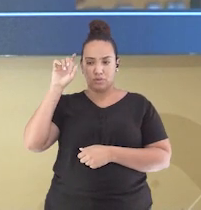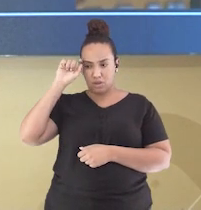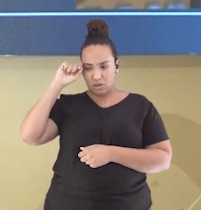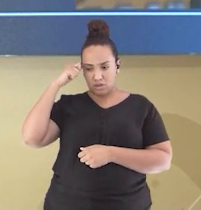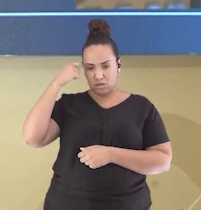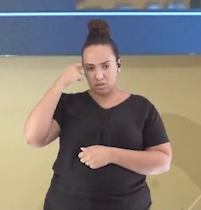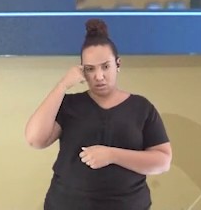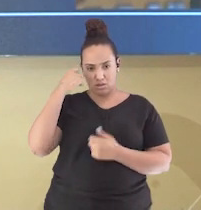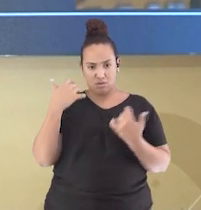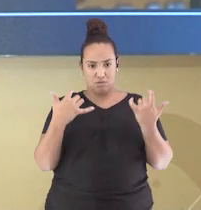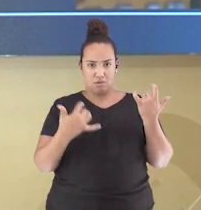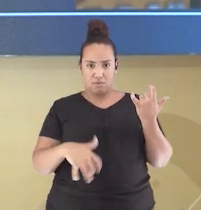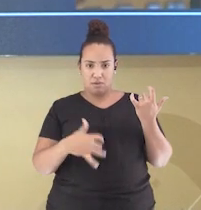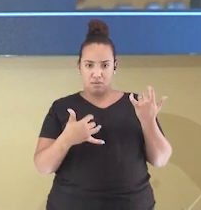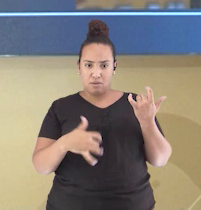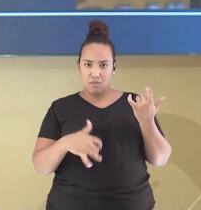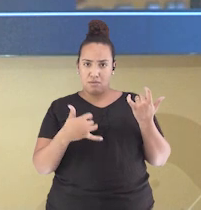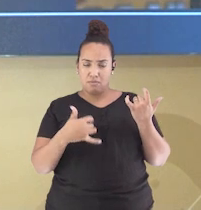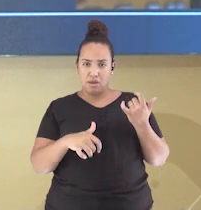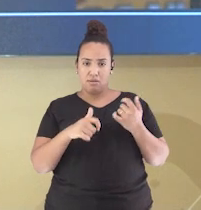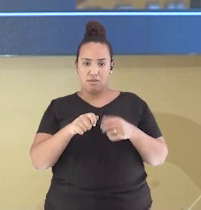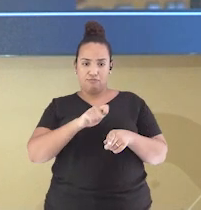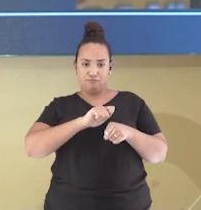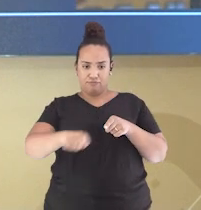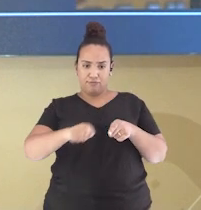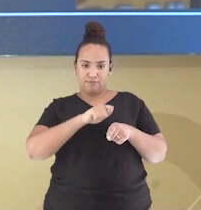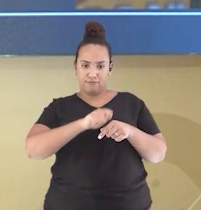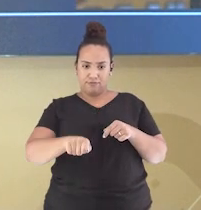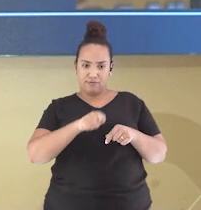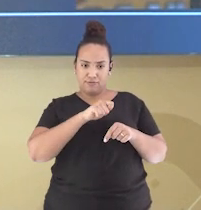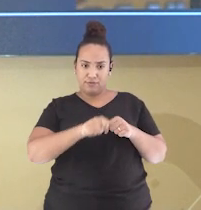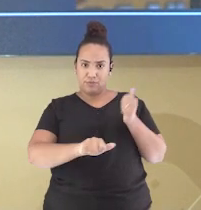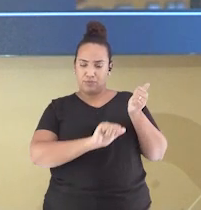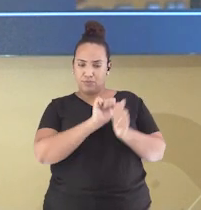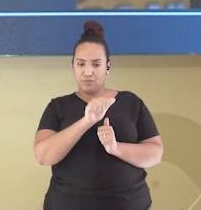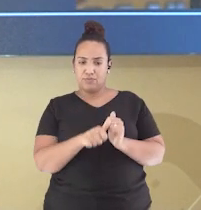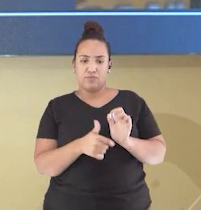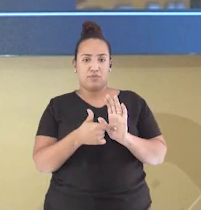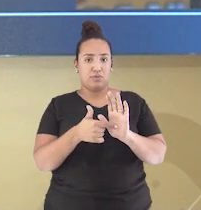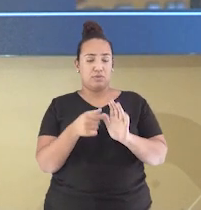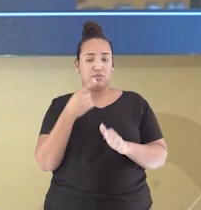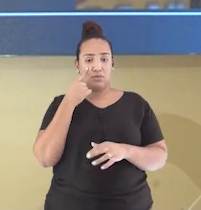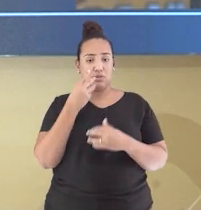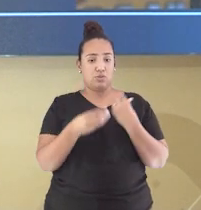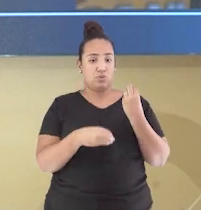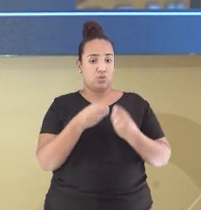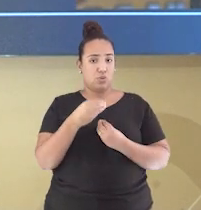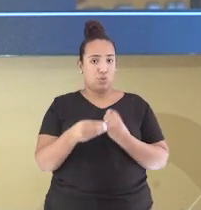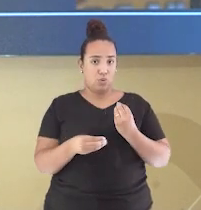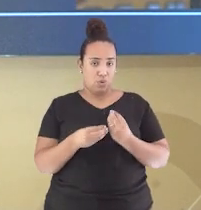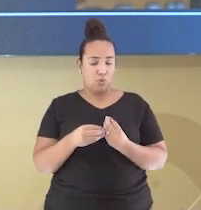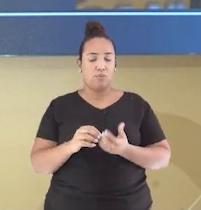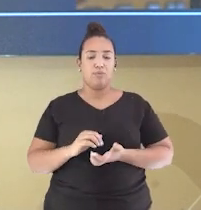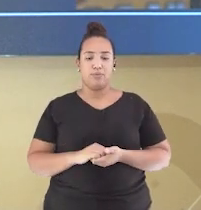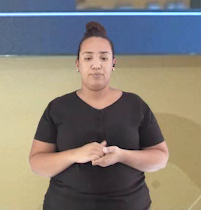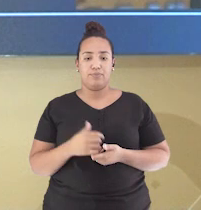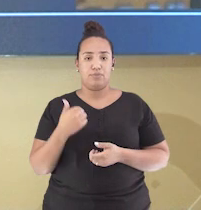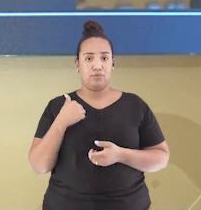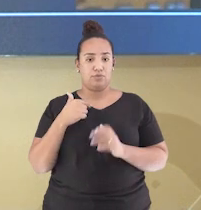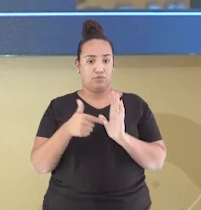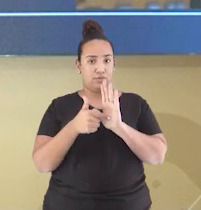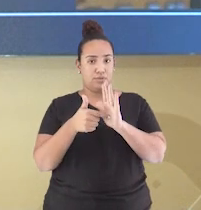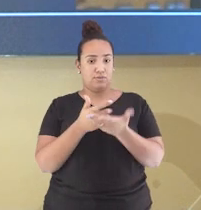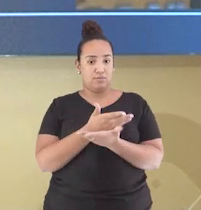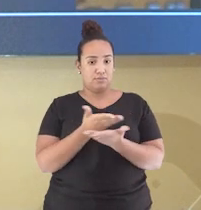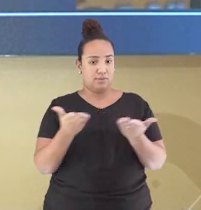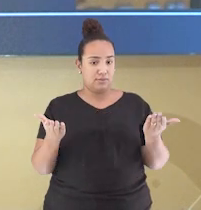quando viu um negro dedilhando um violão e usando um canivete para fazer o efeito de slide. Só para mostrar para vocês, ó, esse efeito foi o